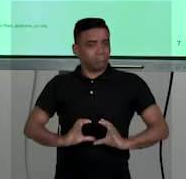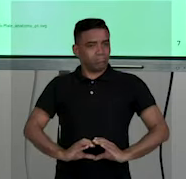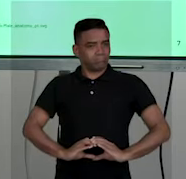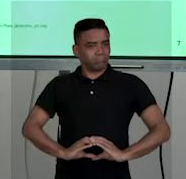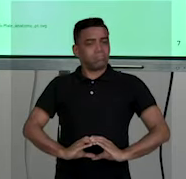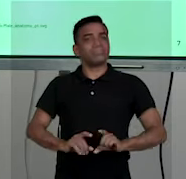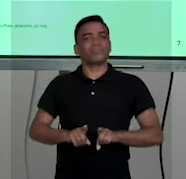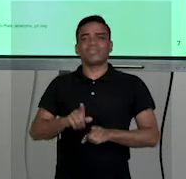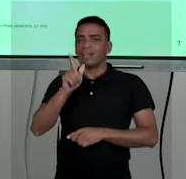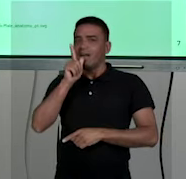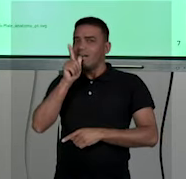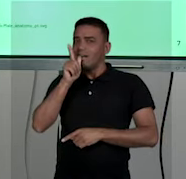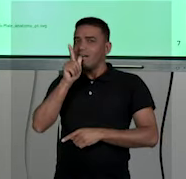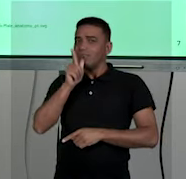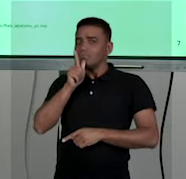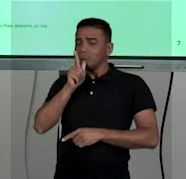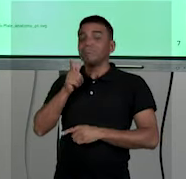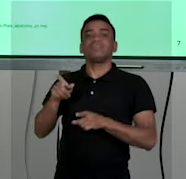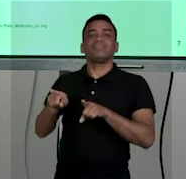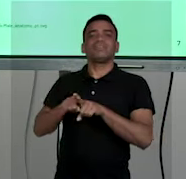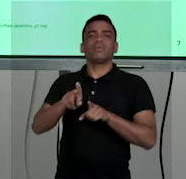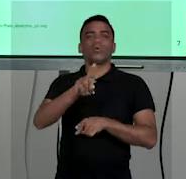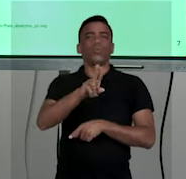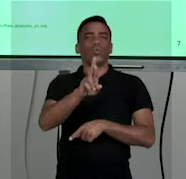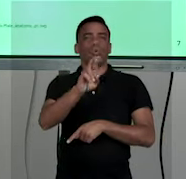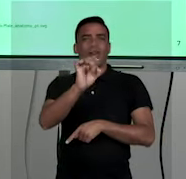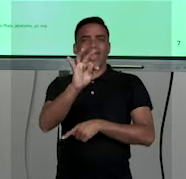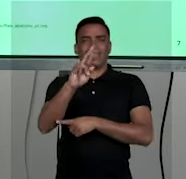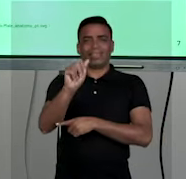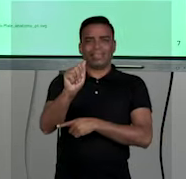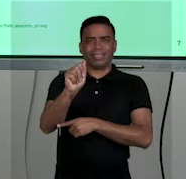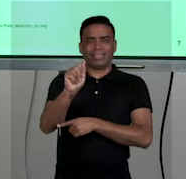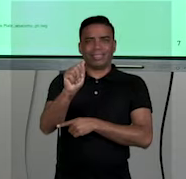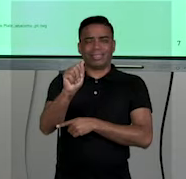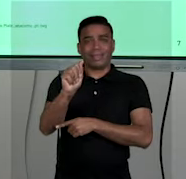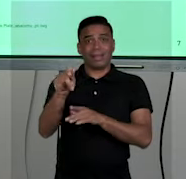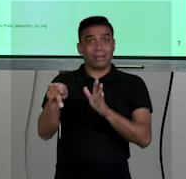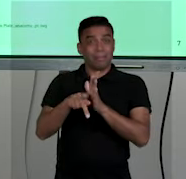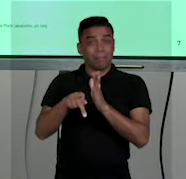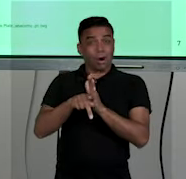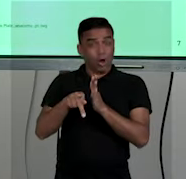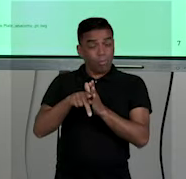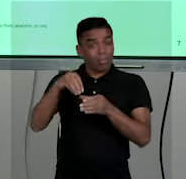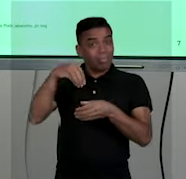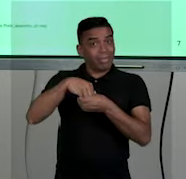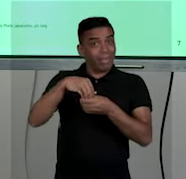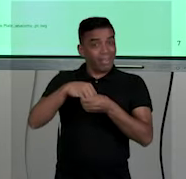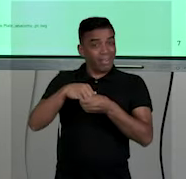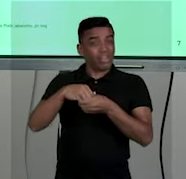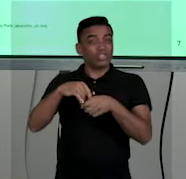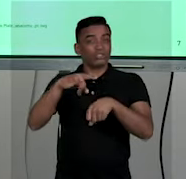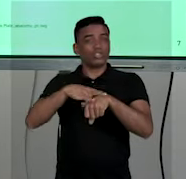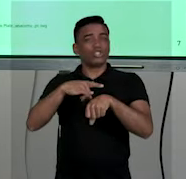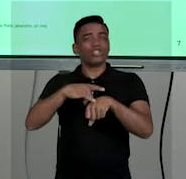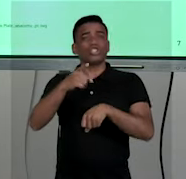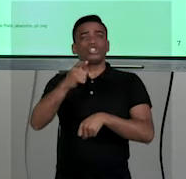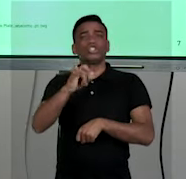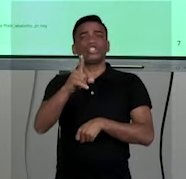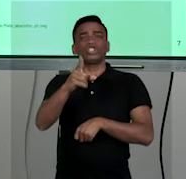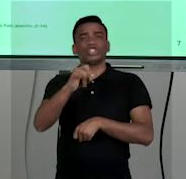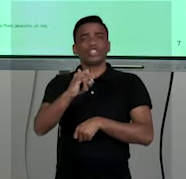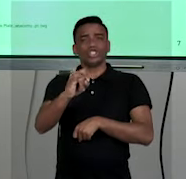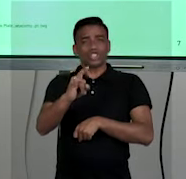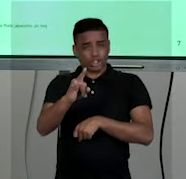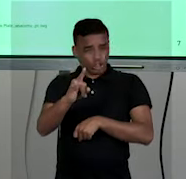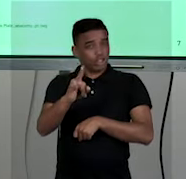o pênis e a uretra, que faz parte do sistema excretor também, mas que no homem, diferentemente